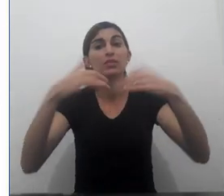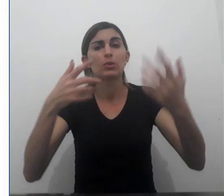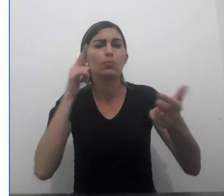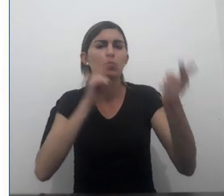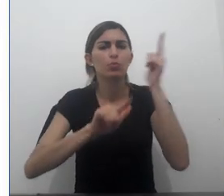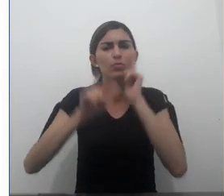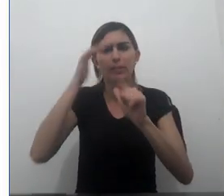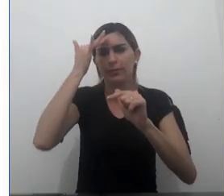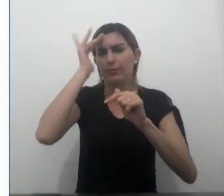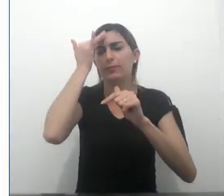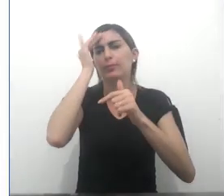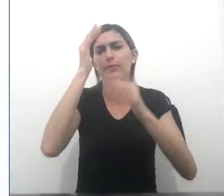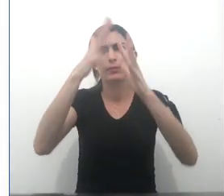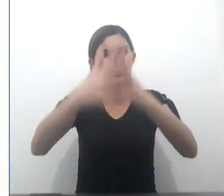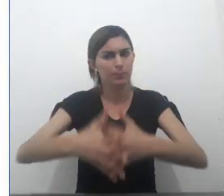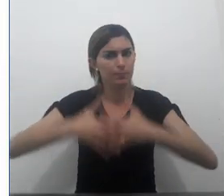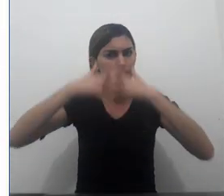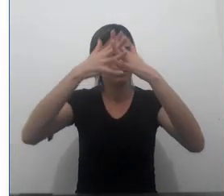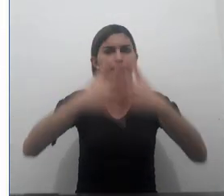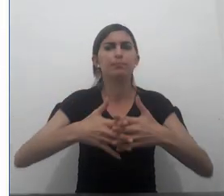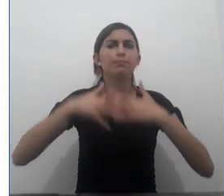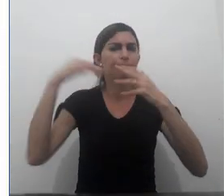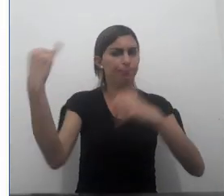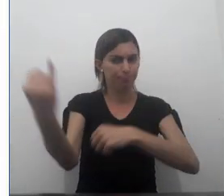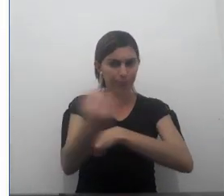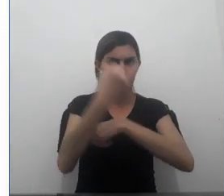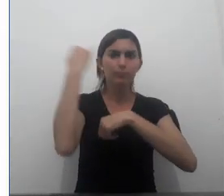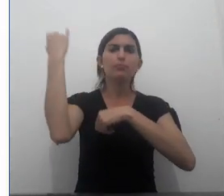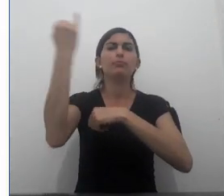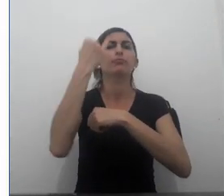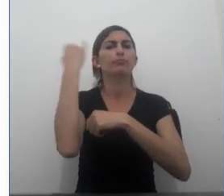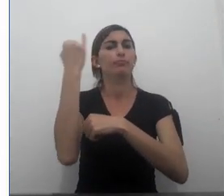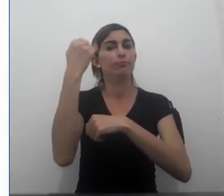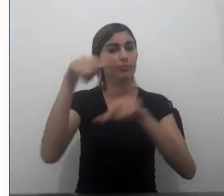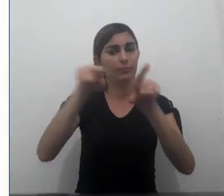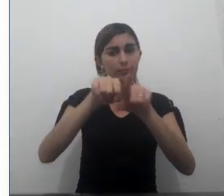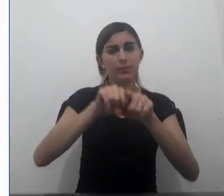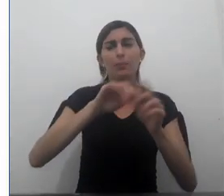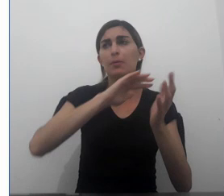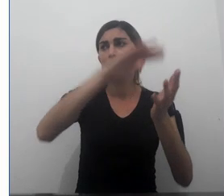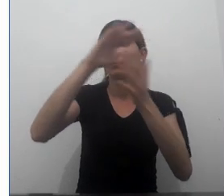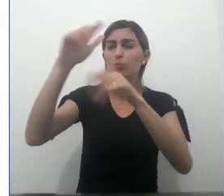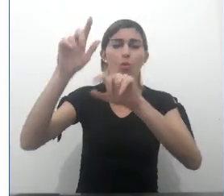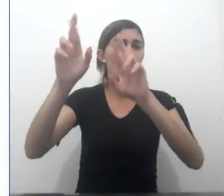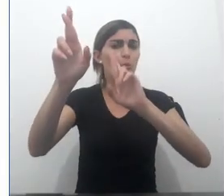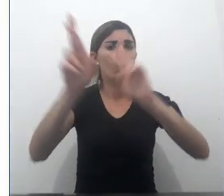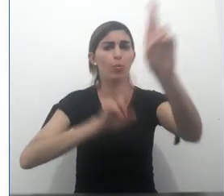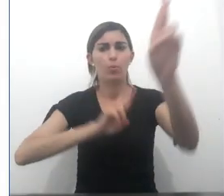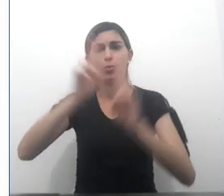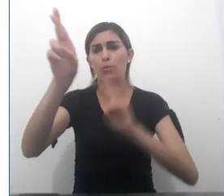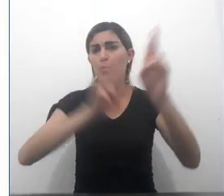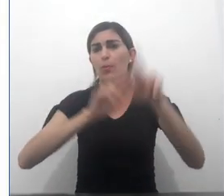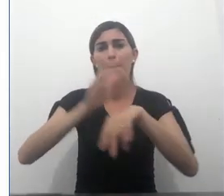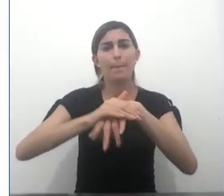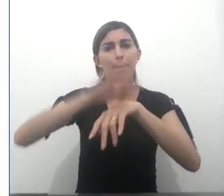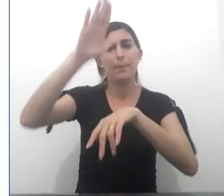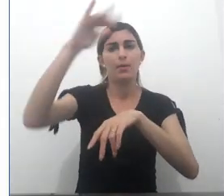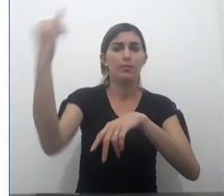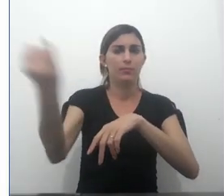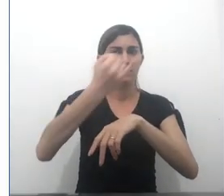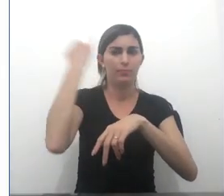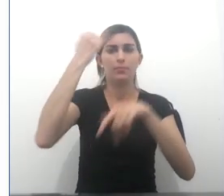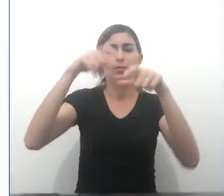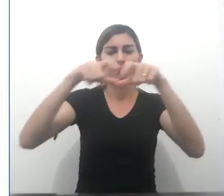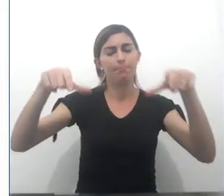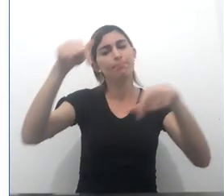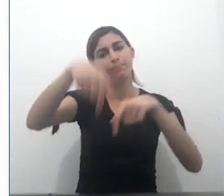a gente consegue entender aí que os caminhoneiros eles têm bastante importância e o transporte rodoviário é o transporte que tem mais